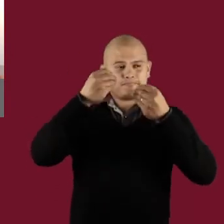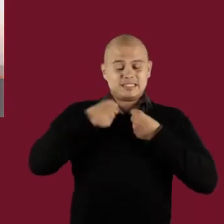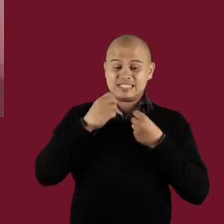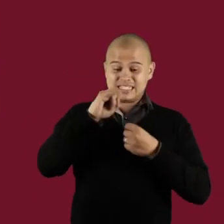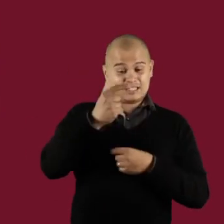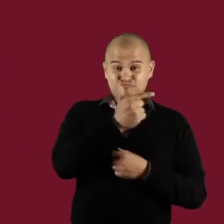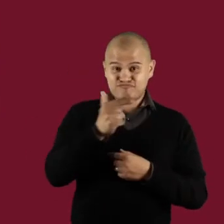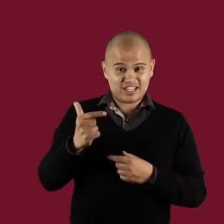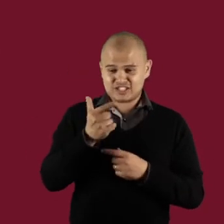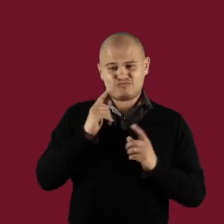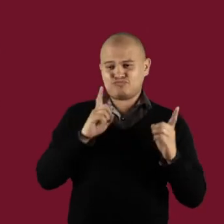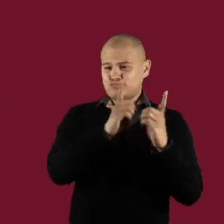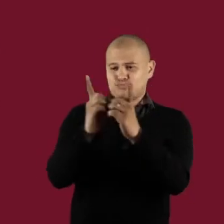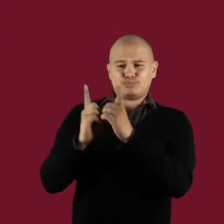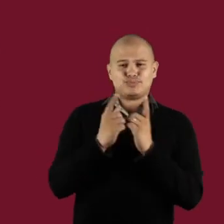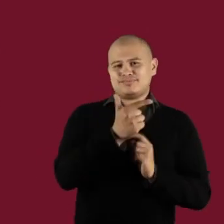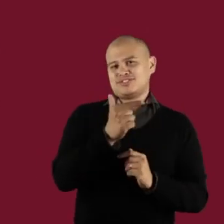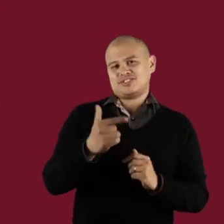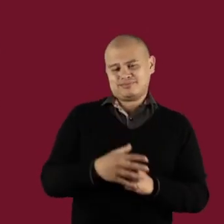Maravilha. Eleutério?